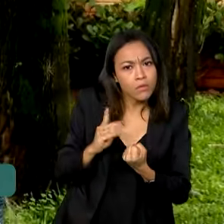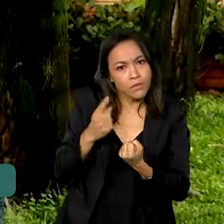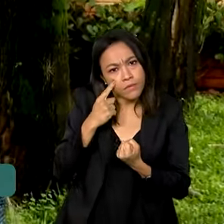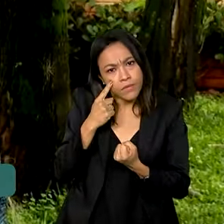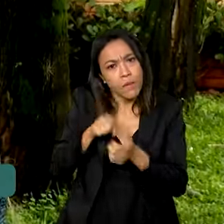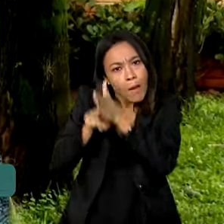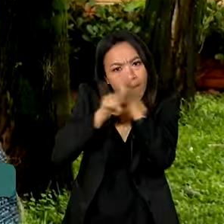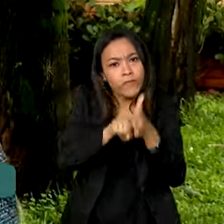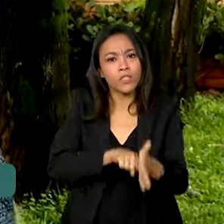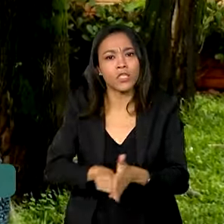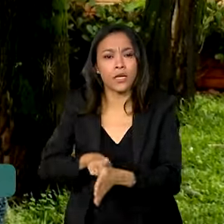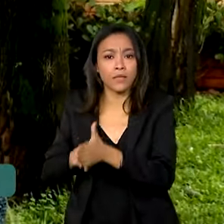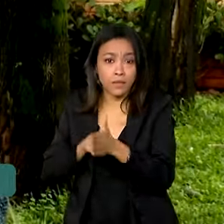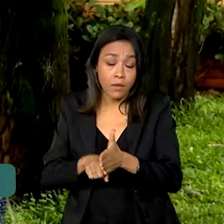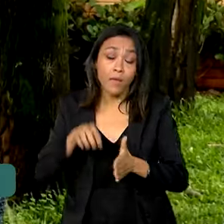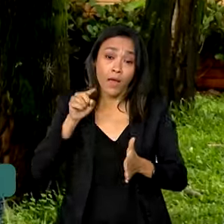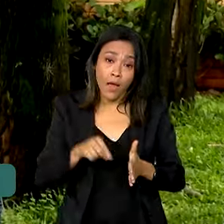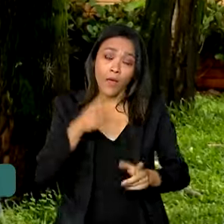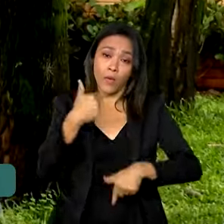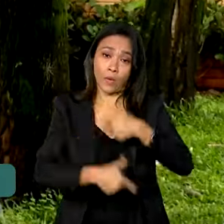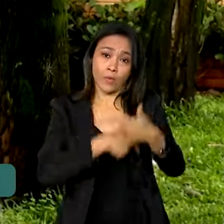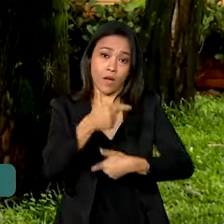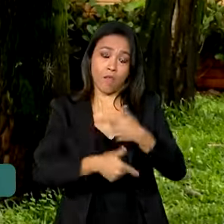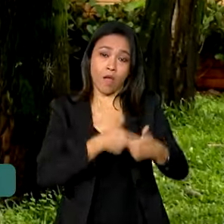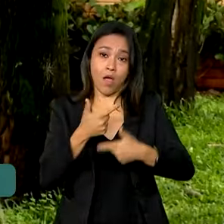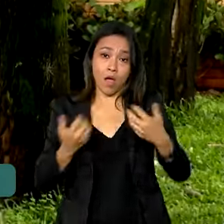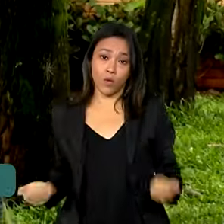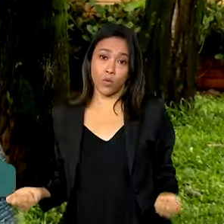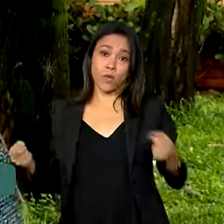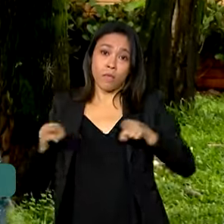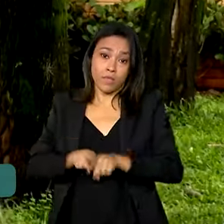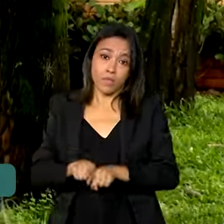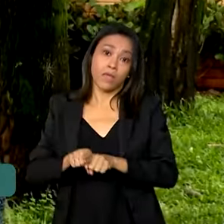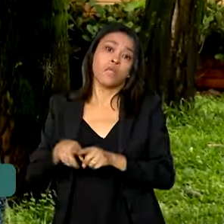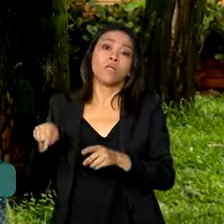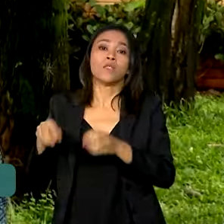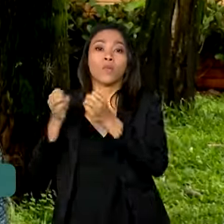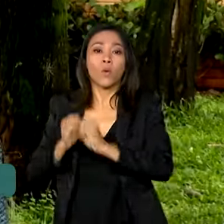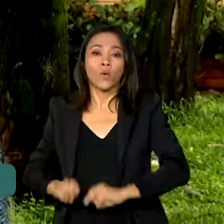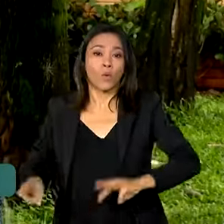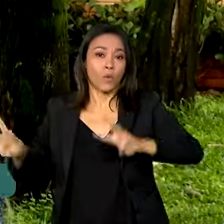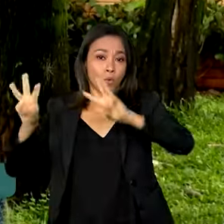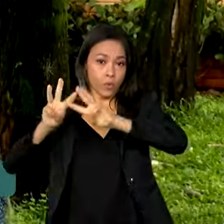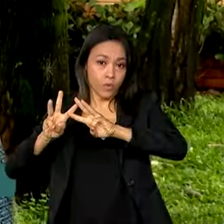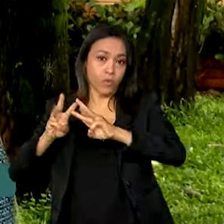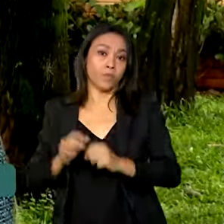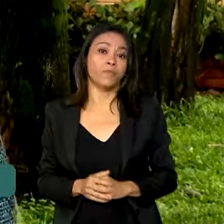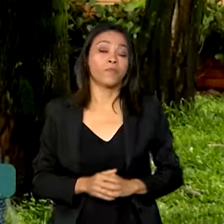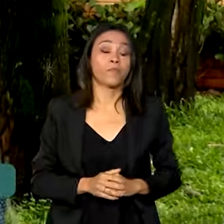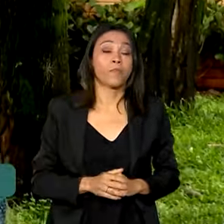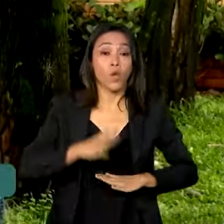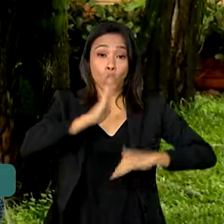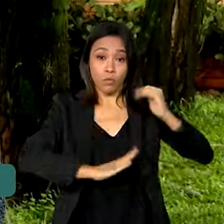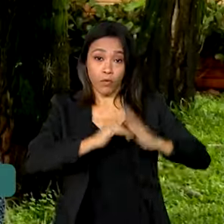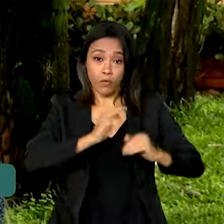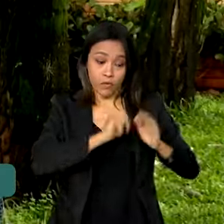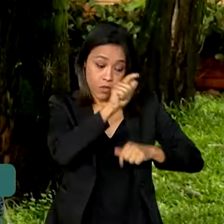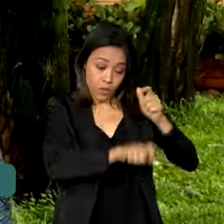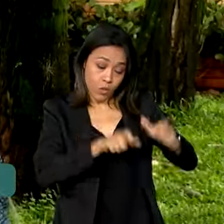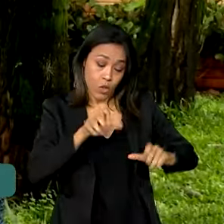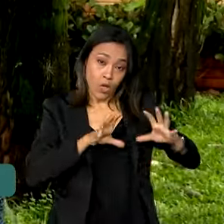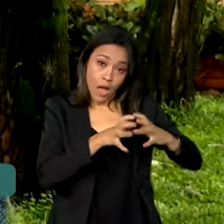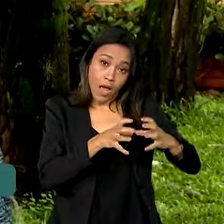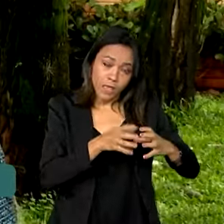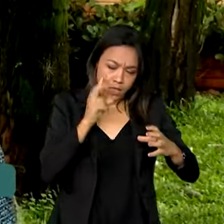feito em conjunto com a Agência da Organização das Nações Unidas para as Migrações. Os especialistas também verificam